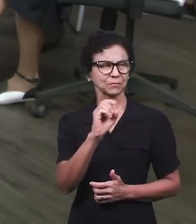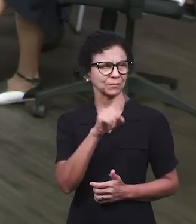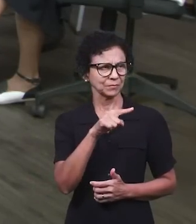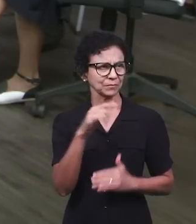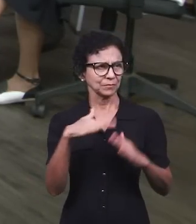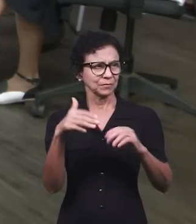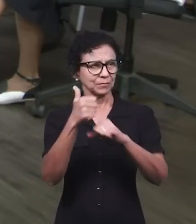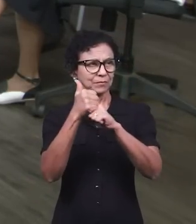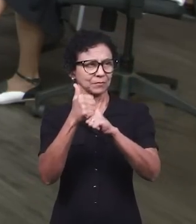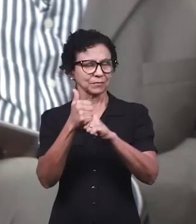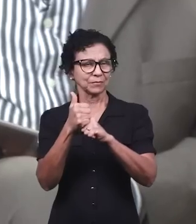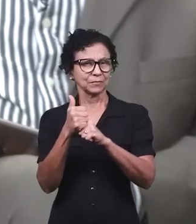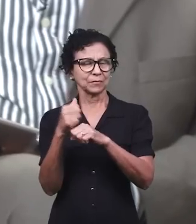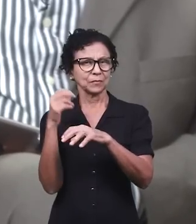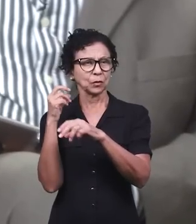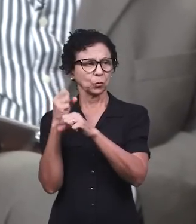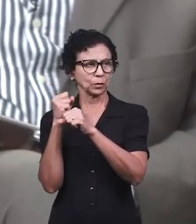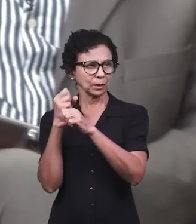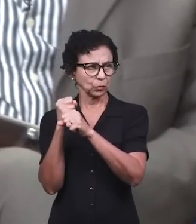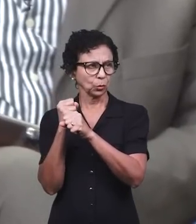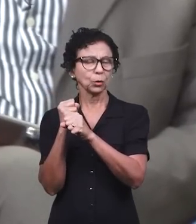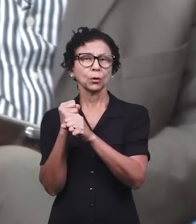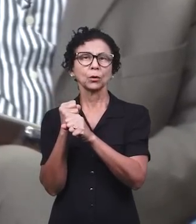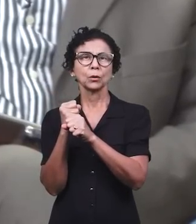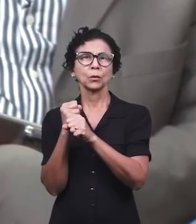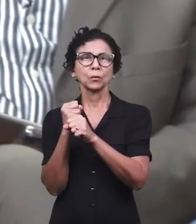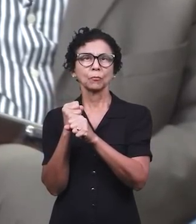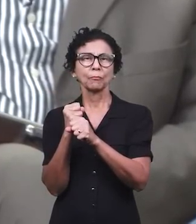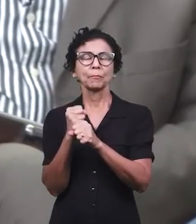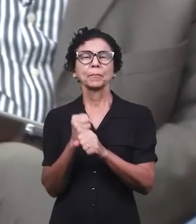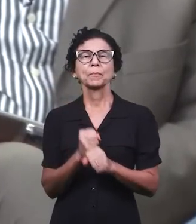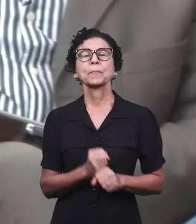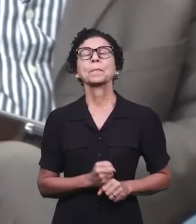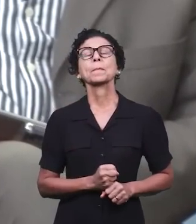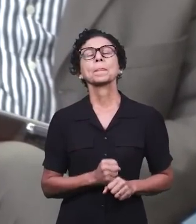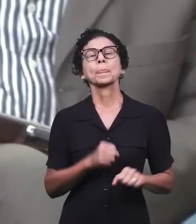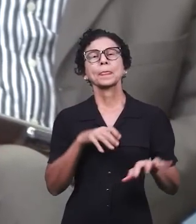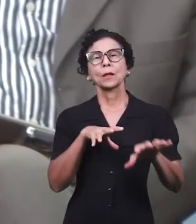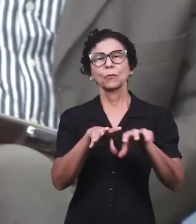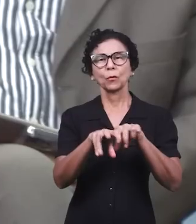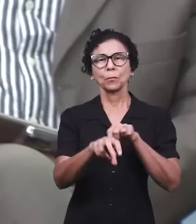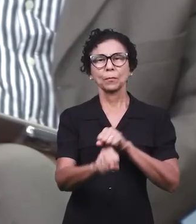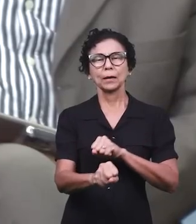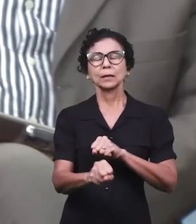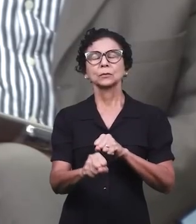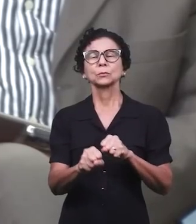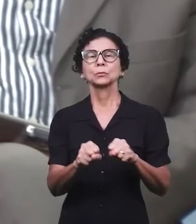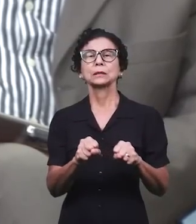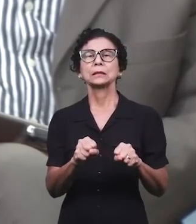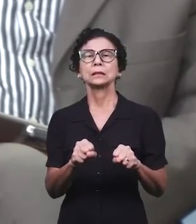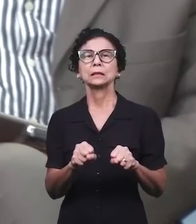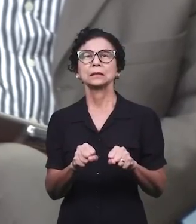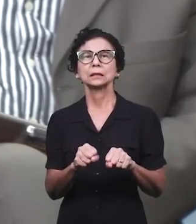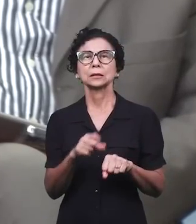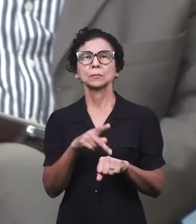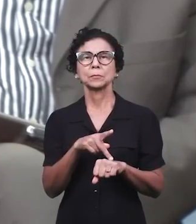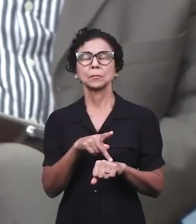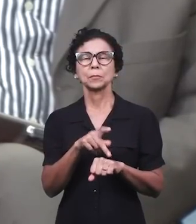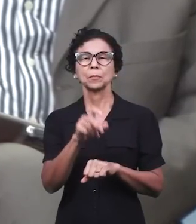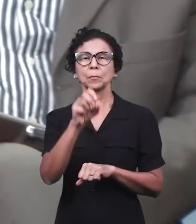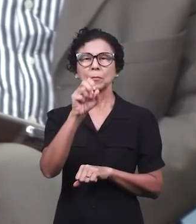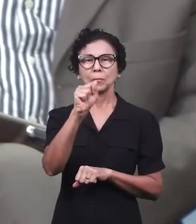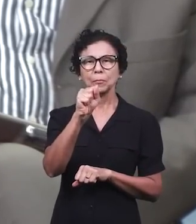Sim. Você tinha falado na edição anterior, você pode repetir, Júlio? Sou formado em contabilidade e sou pós-graduado em